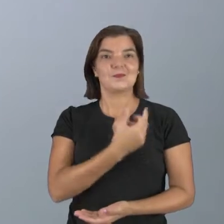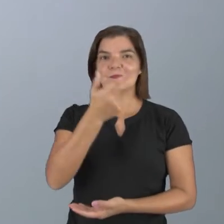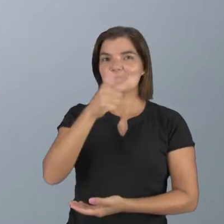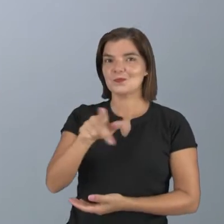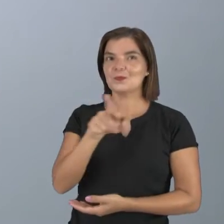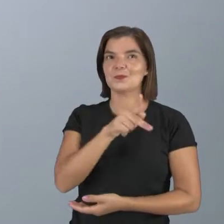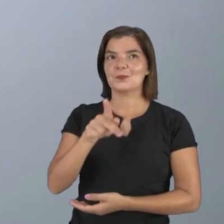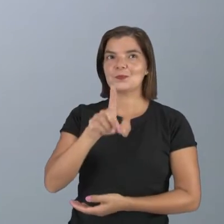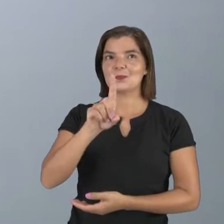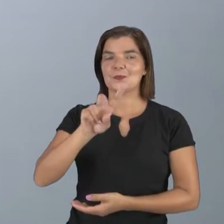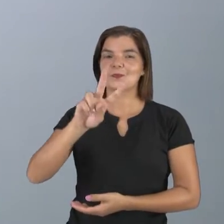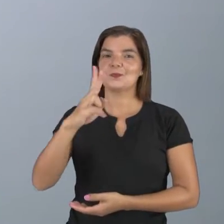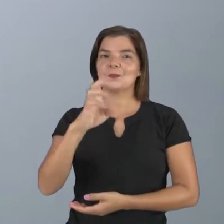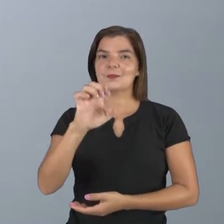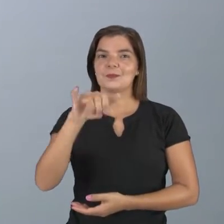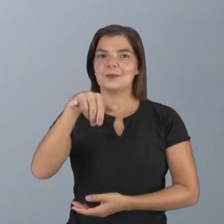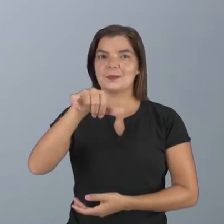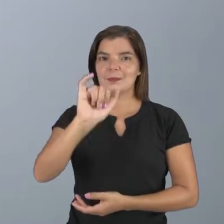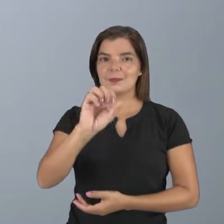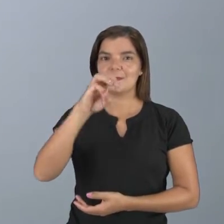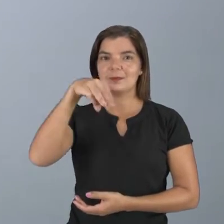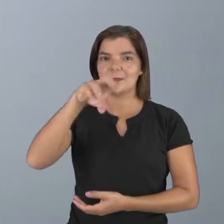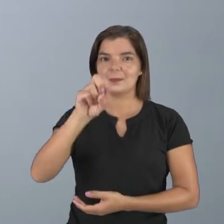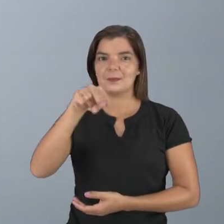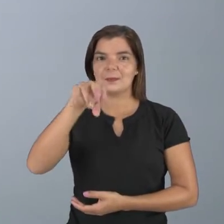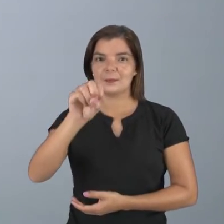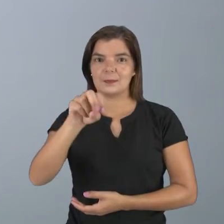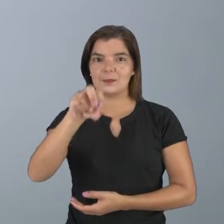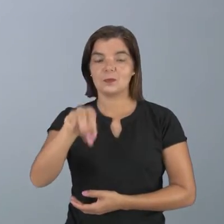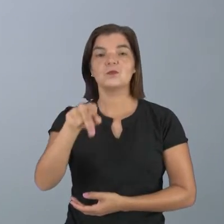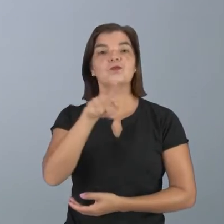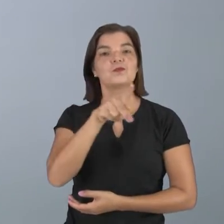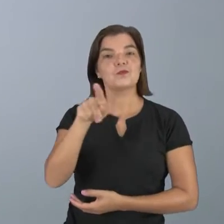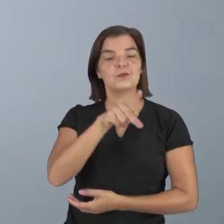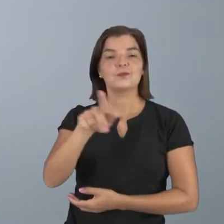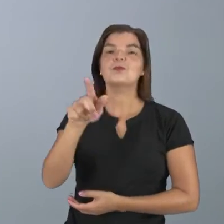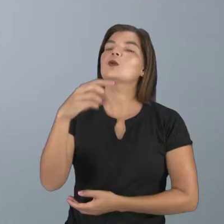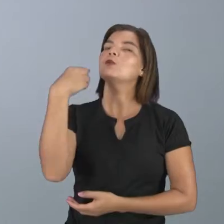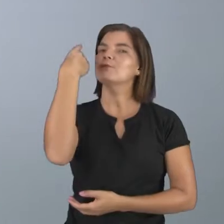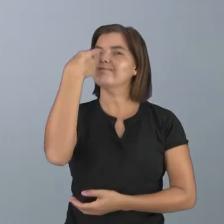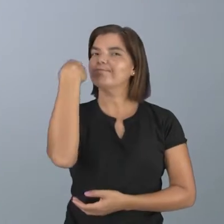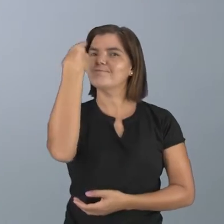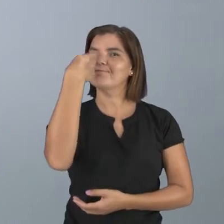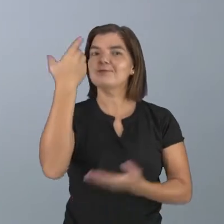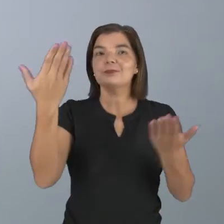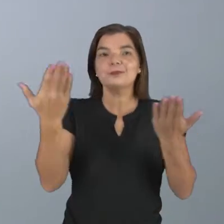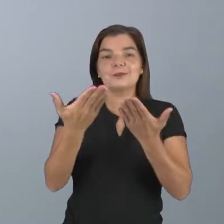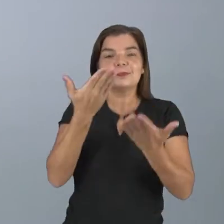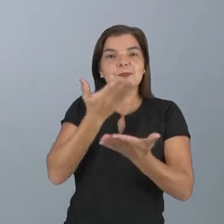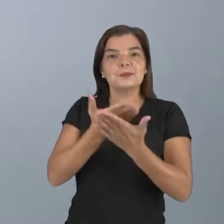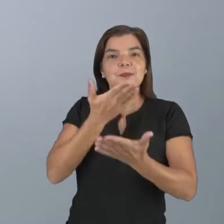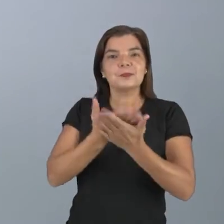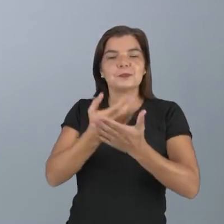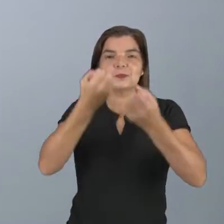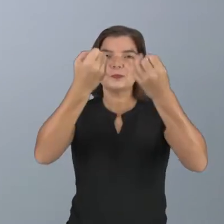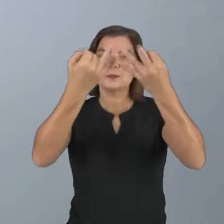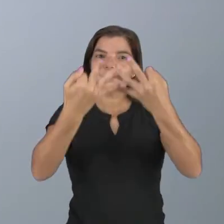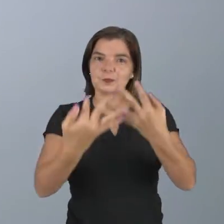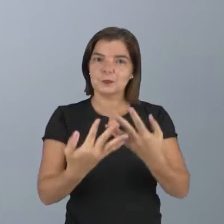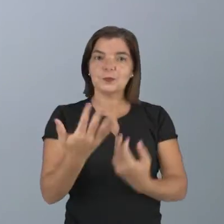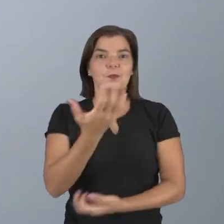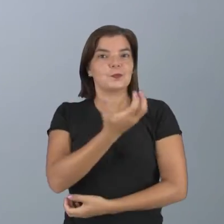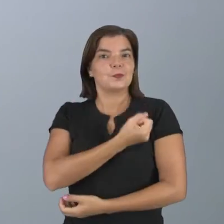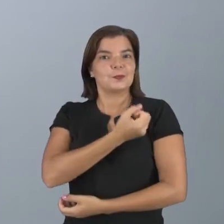Yo soy el profesor Jameson Mezquita, su profesor de lengua española. Y hoy nosotros vamos a hablar un poquito sobre